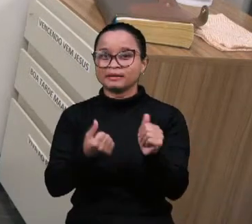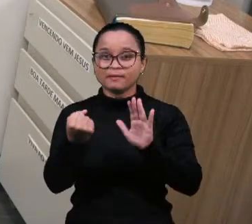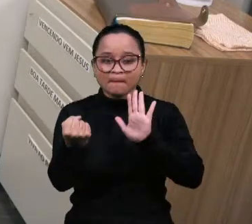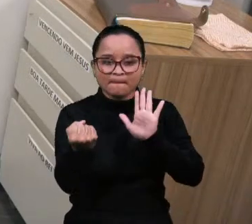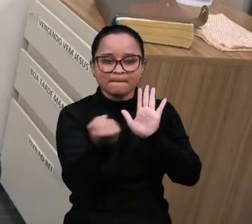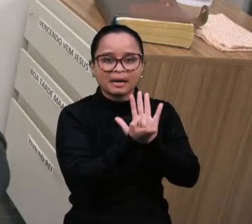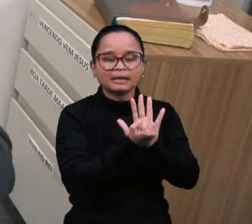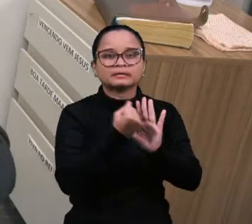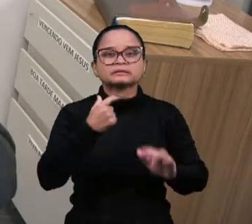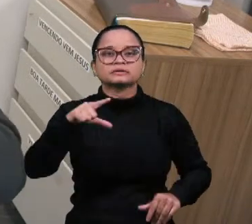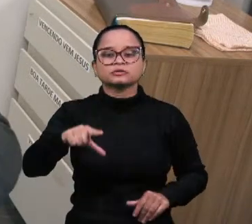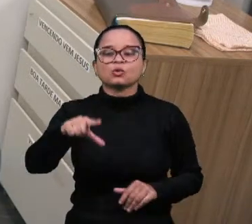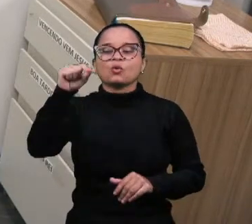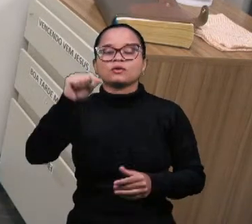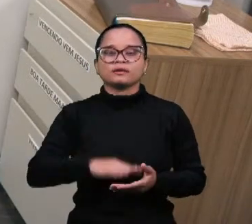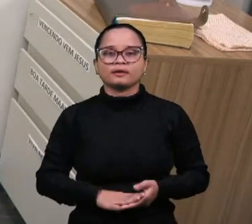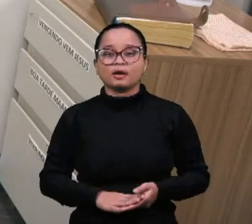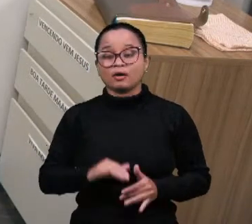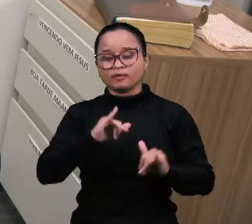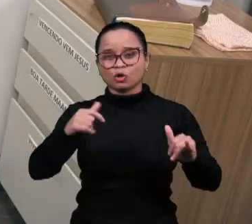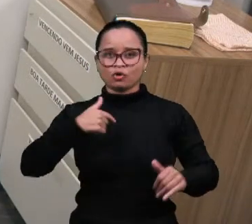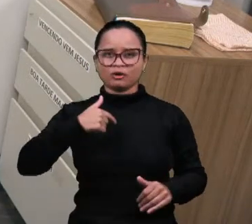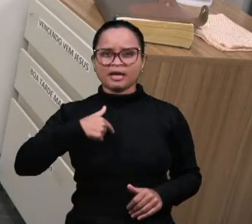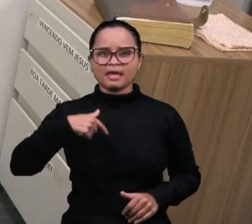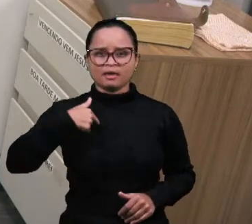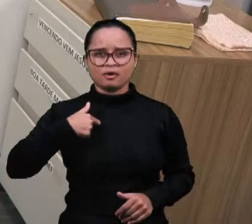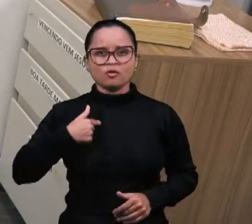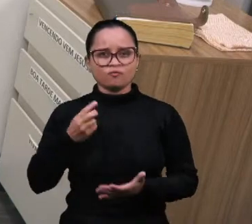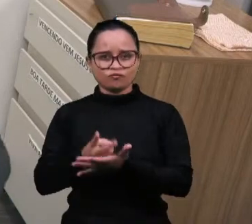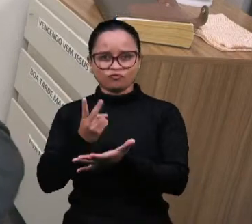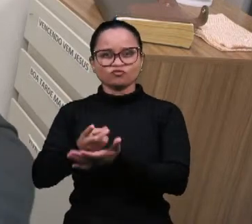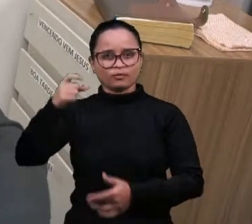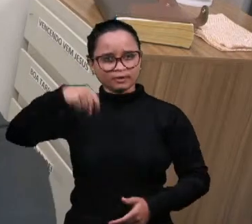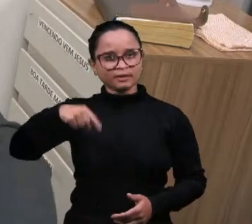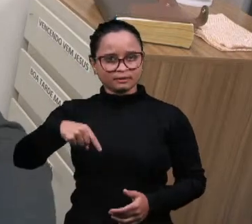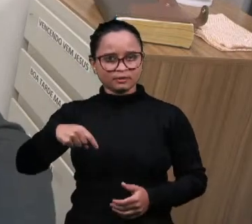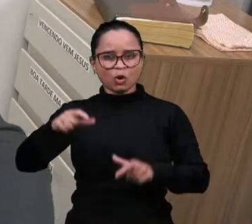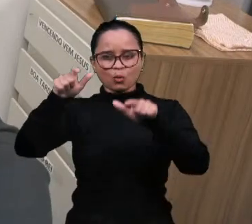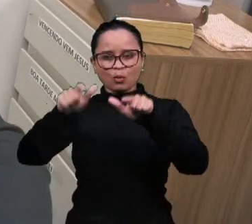definiu, dizendo assim, olha, aqui é o meu lugar, vou continuar nessa caminhada?